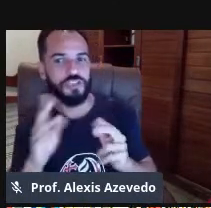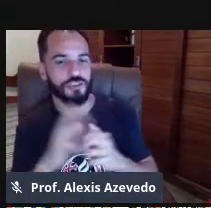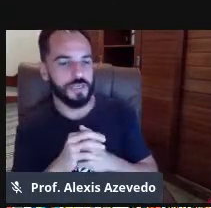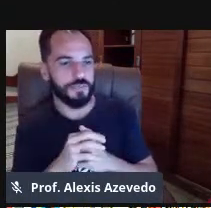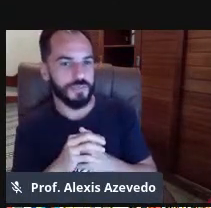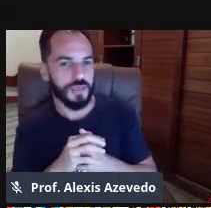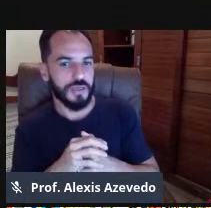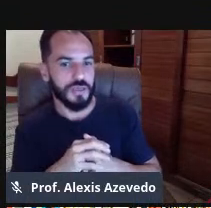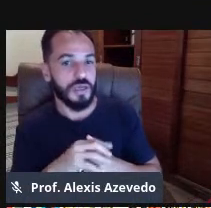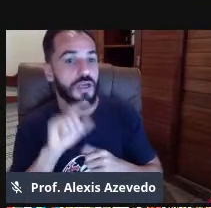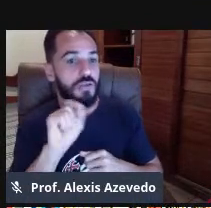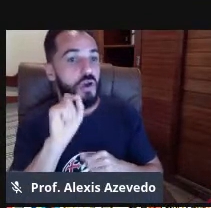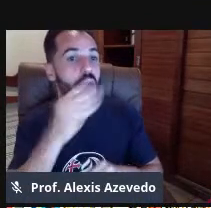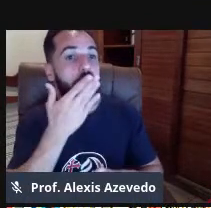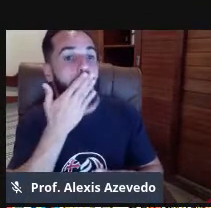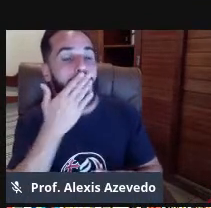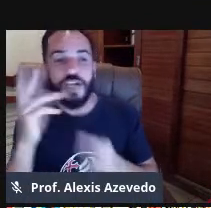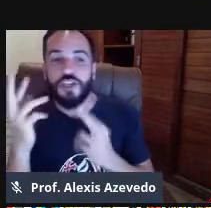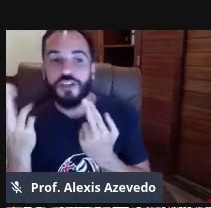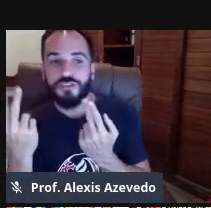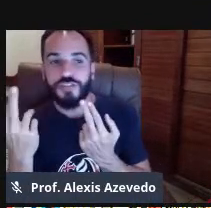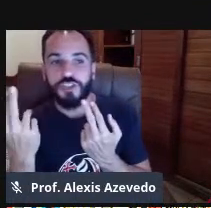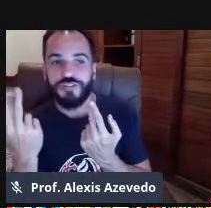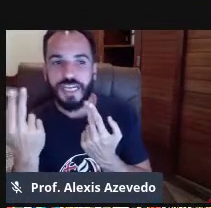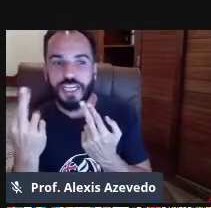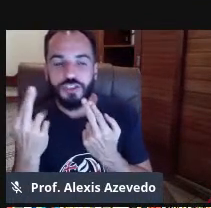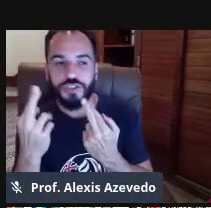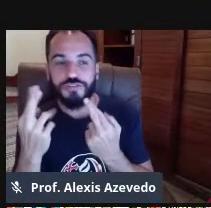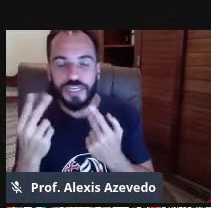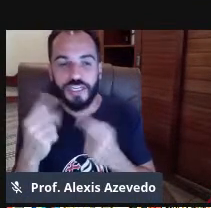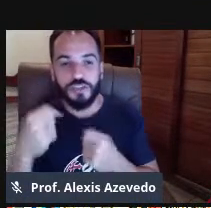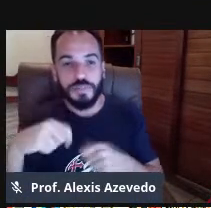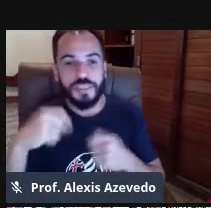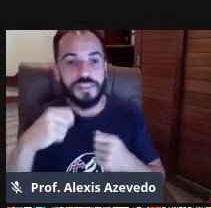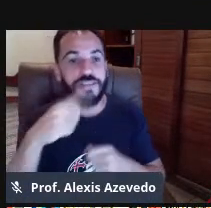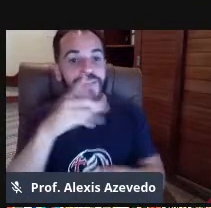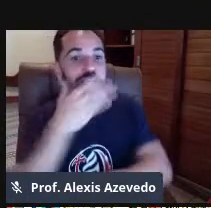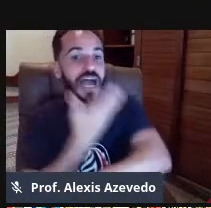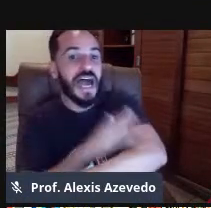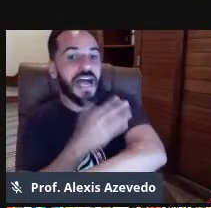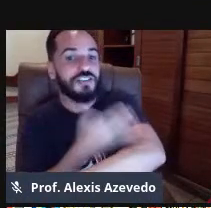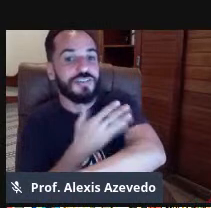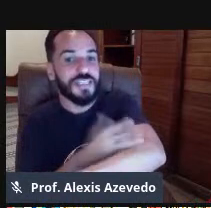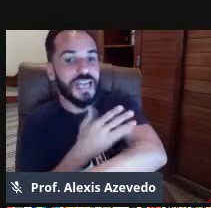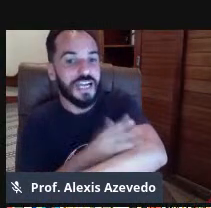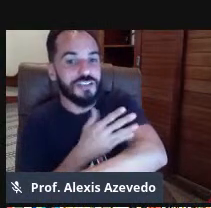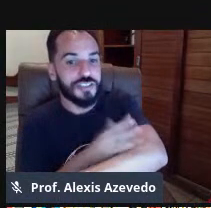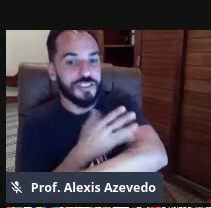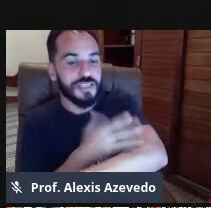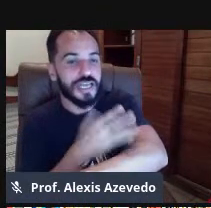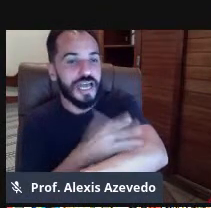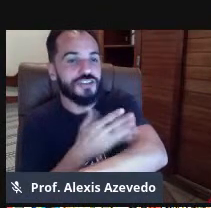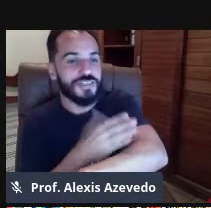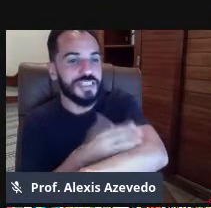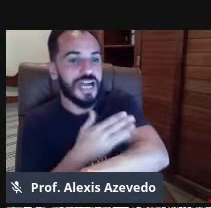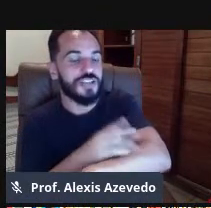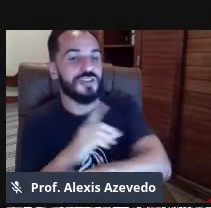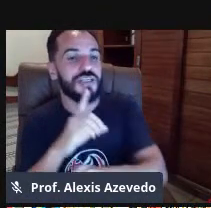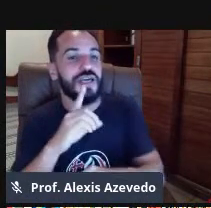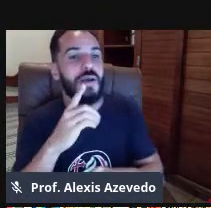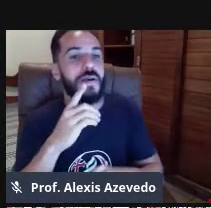diferente é exatamente essas atividades, né, acadêmicos, científicos, culturais e práticas de formação docente e